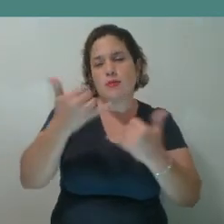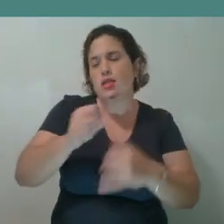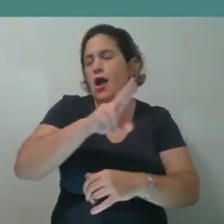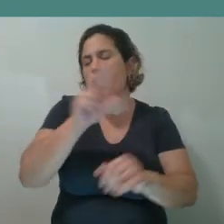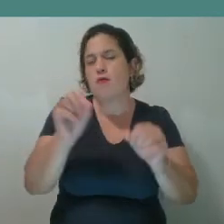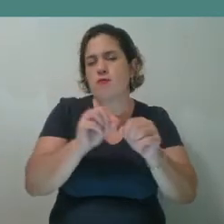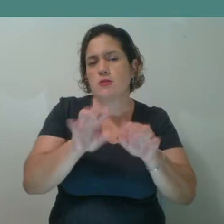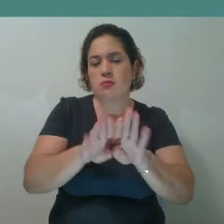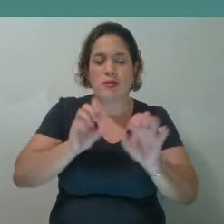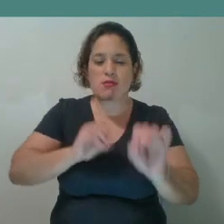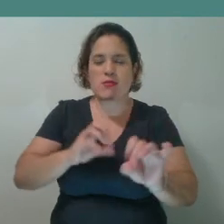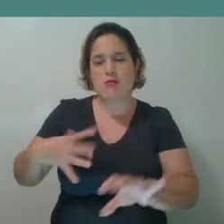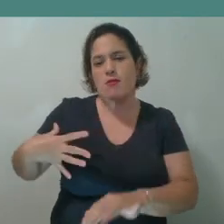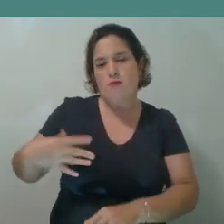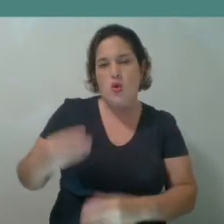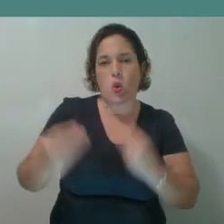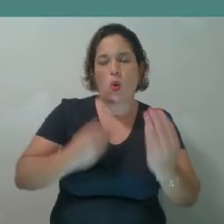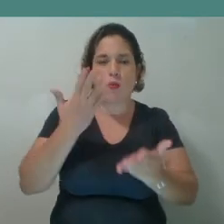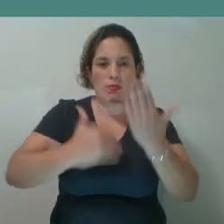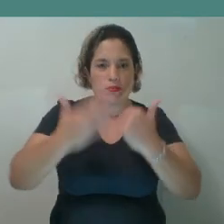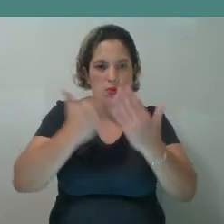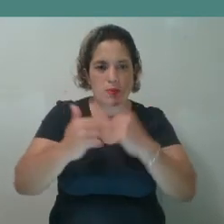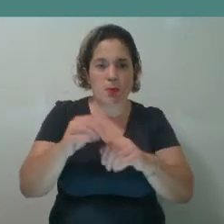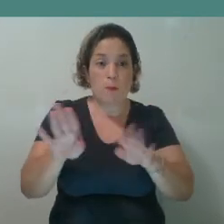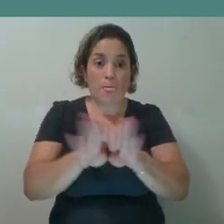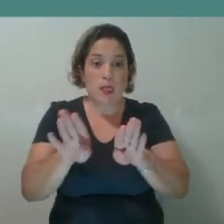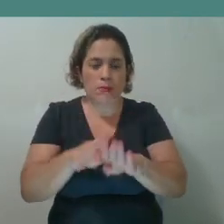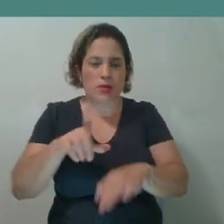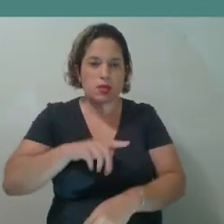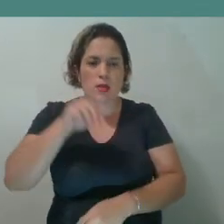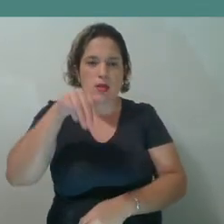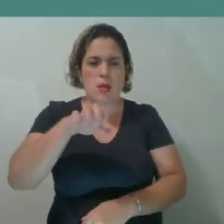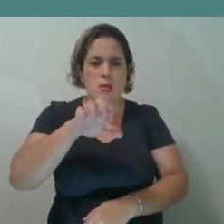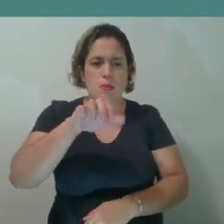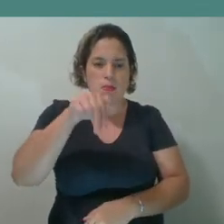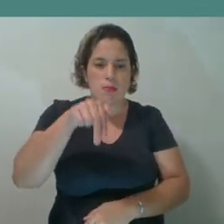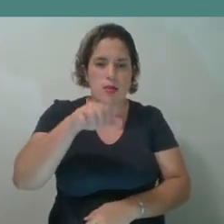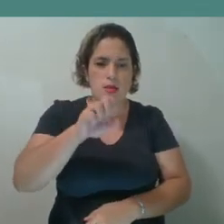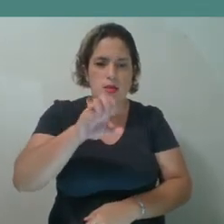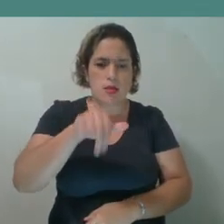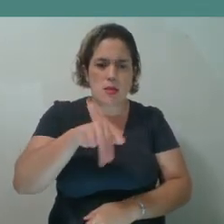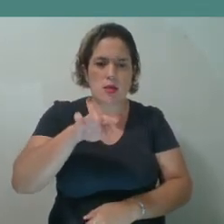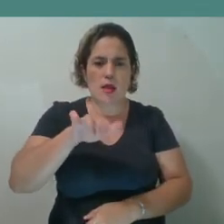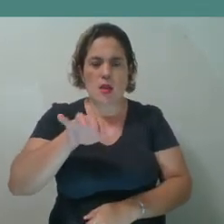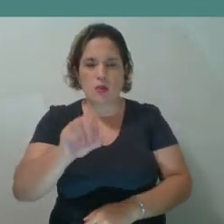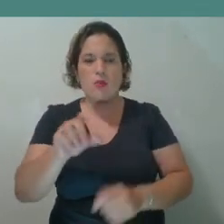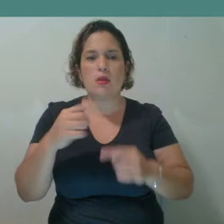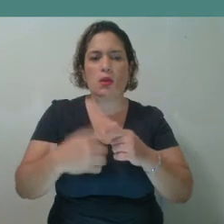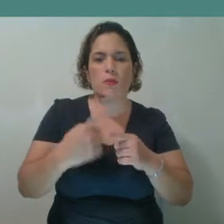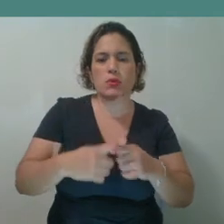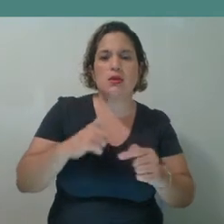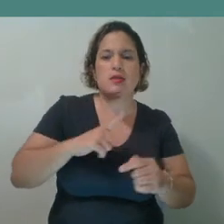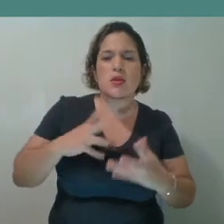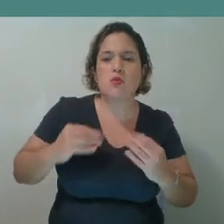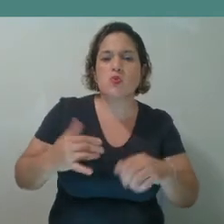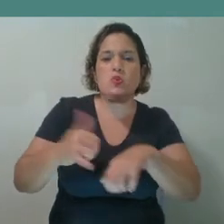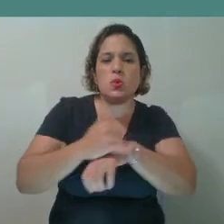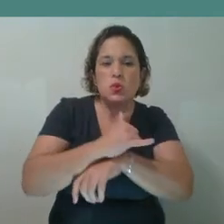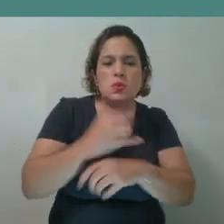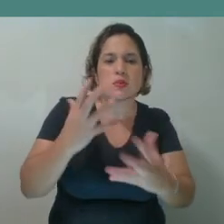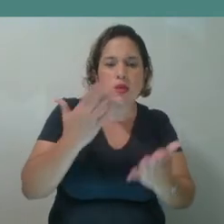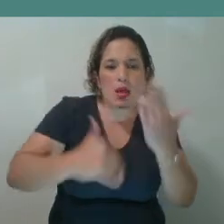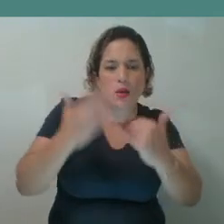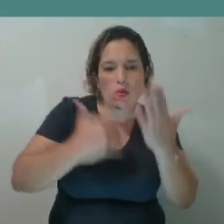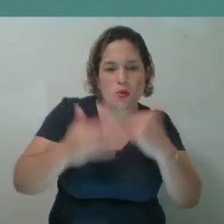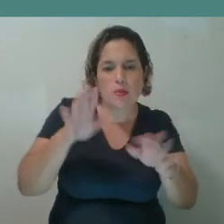os filhotes. E a ausência da gordura mesentérica e de órgãos internos pode ser devido a eles terem um alto valor calórico para esses